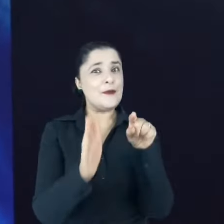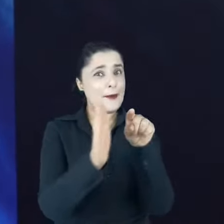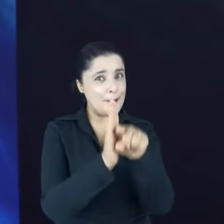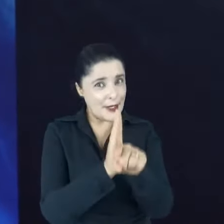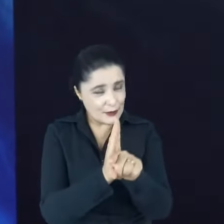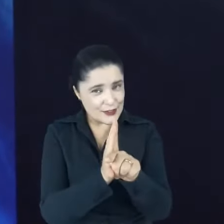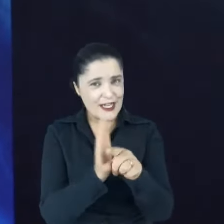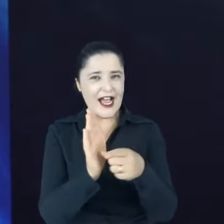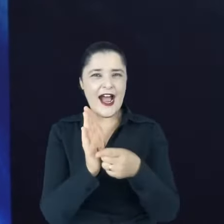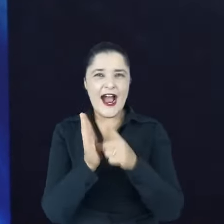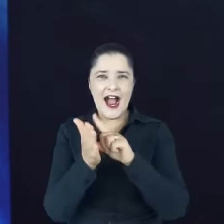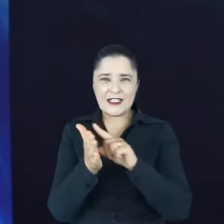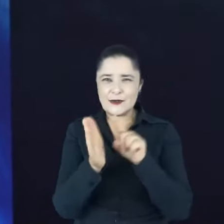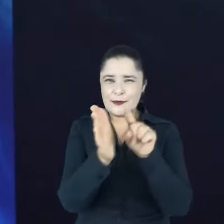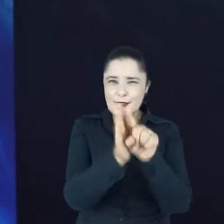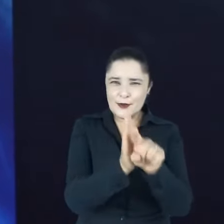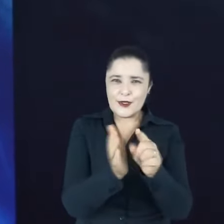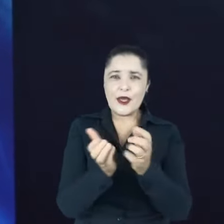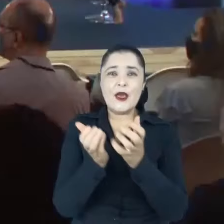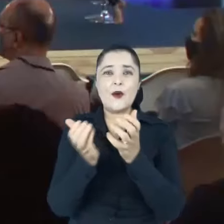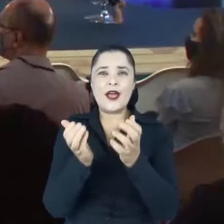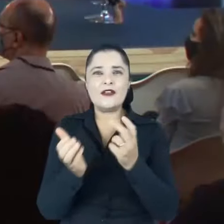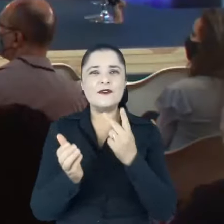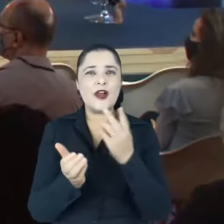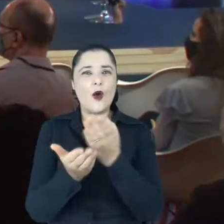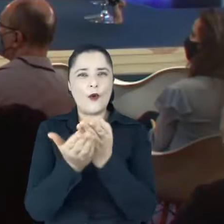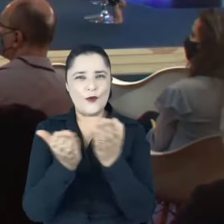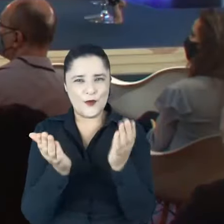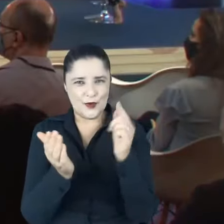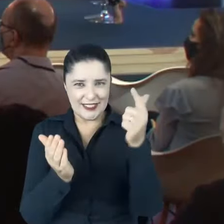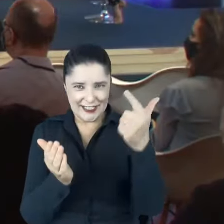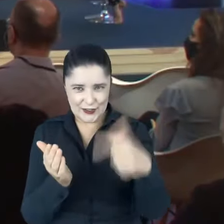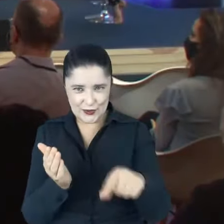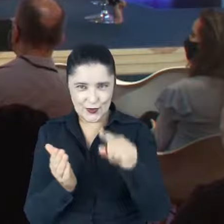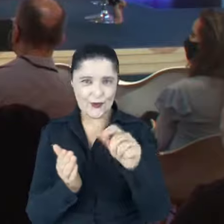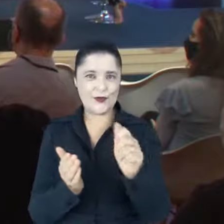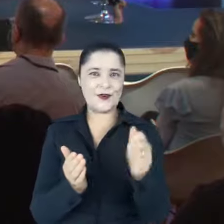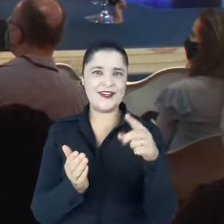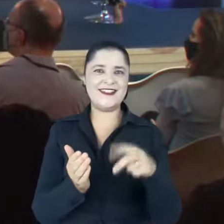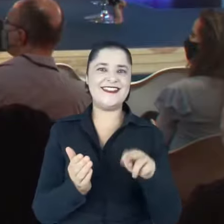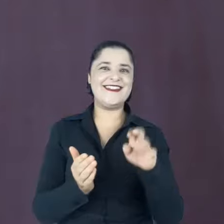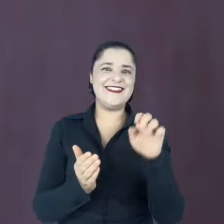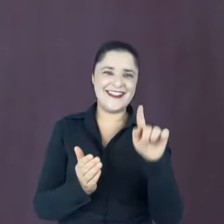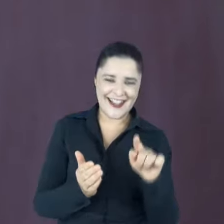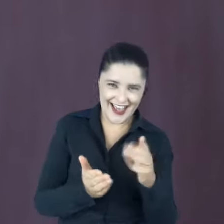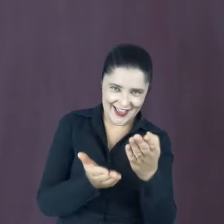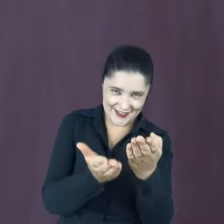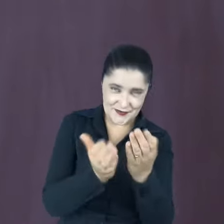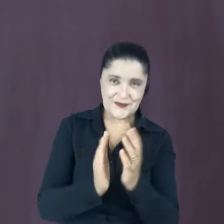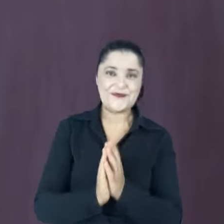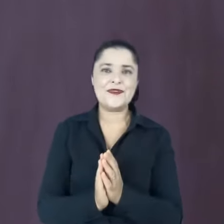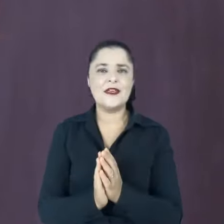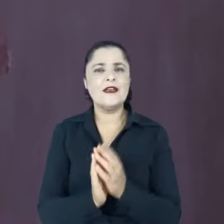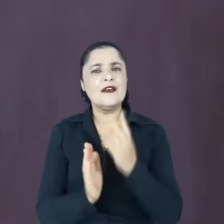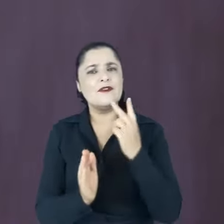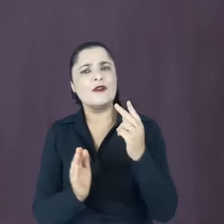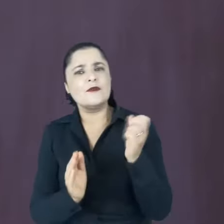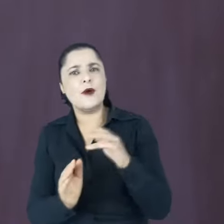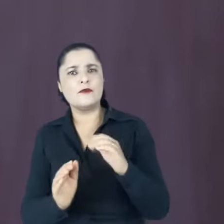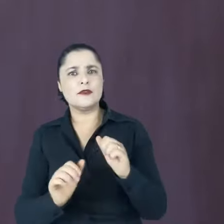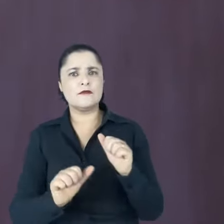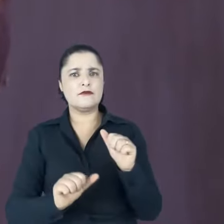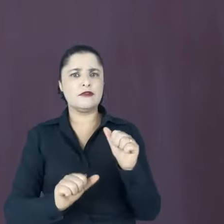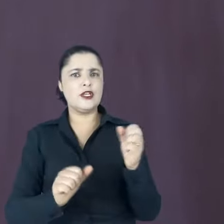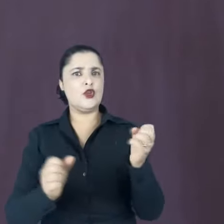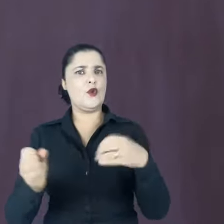essa perguntinha, eu quero falar com você de novo, André. Volto para você aqui. Você falou de uma das alavancas que foi inovação, a